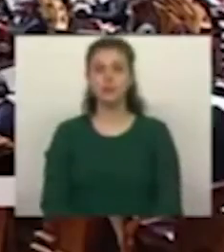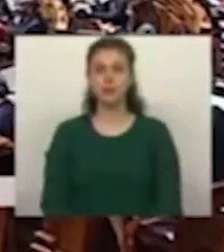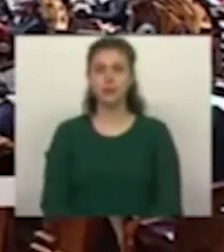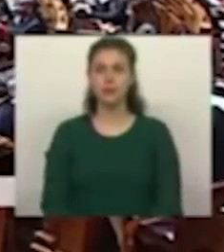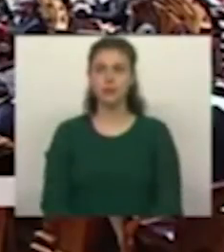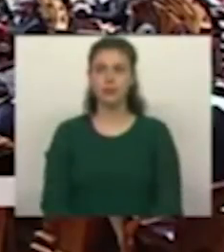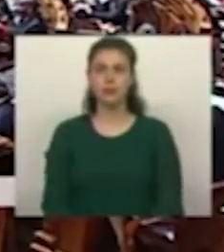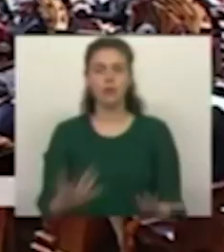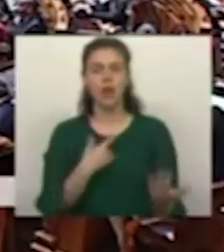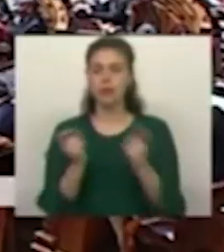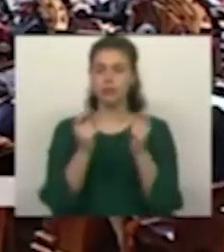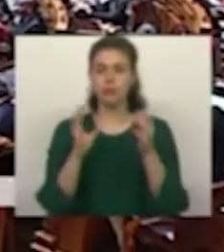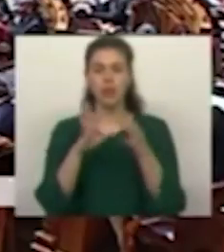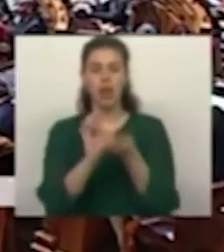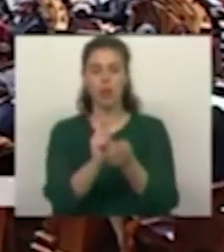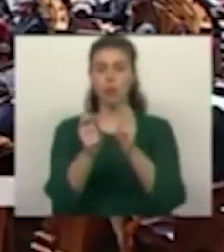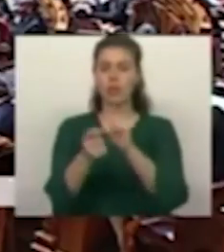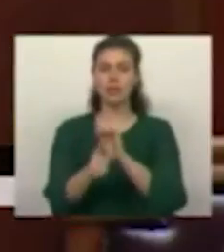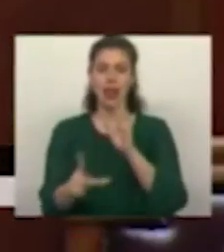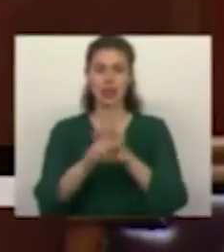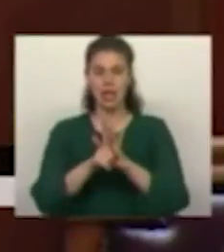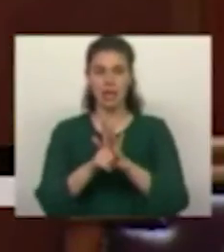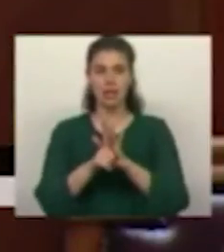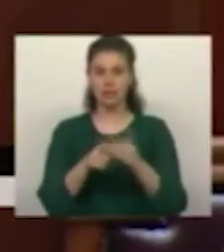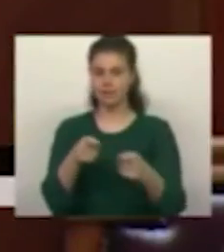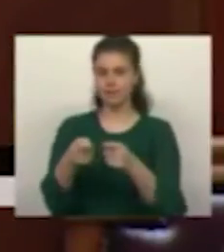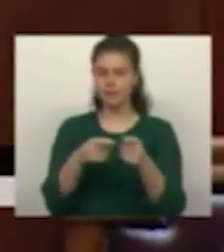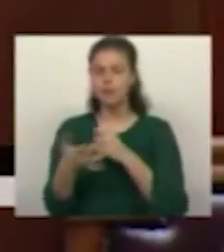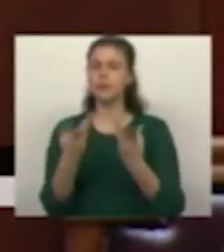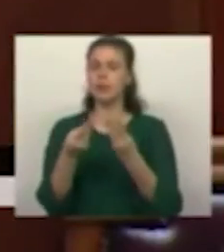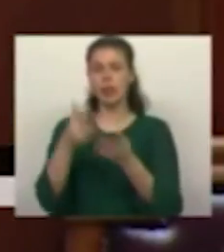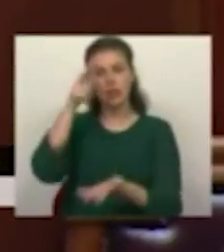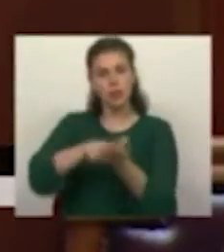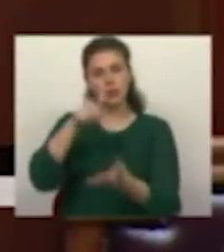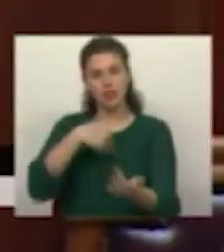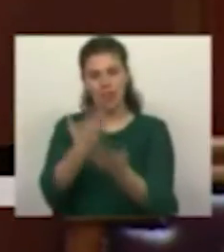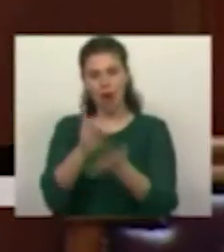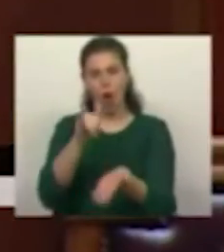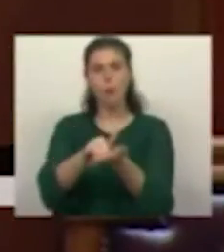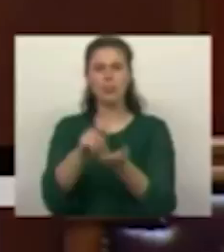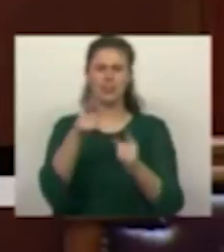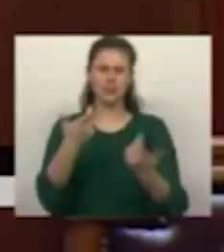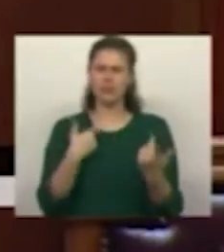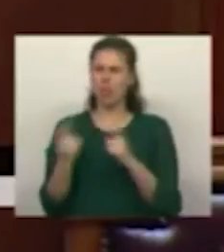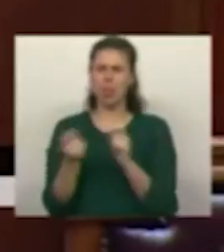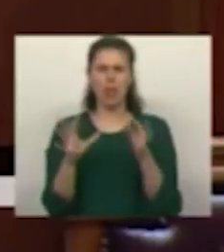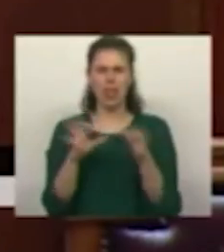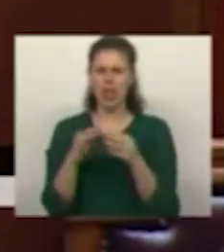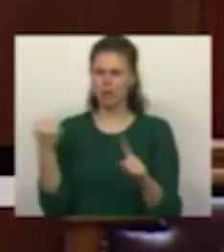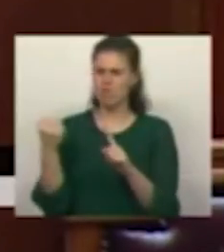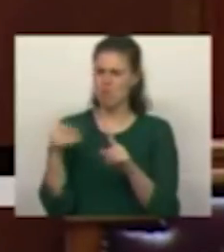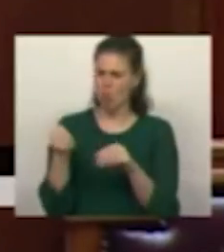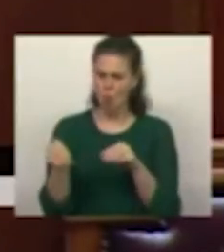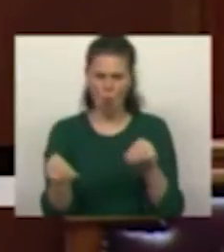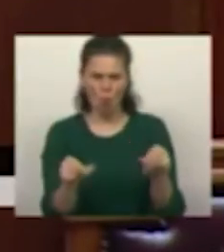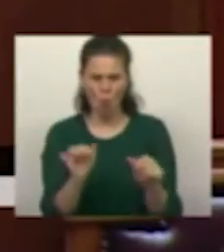O debate sobre a alteração da lei que regula a certificação, o licenciamento dos aeroportos, não é um debate sobre uma